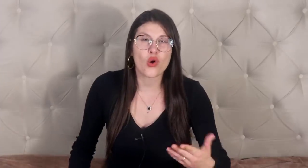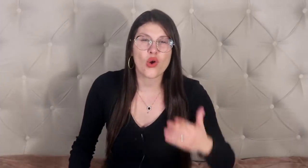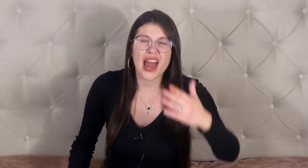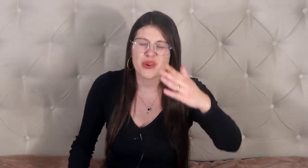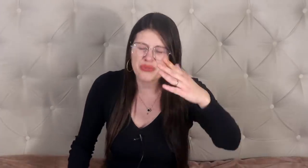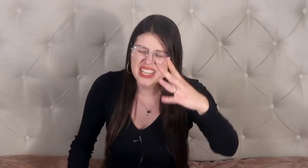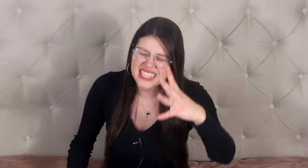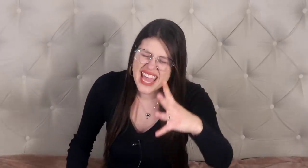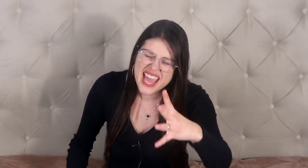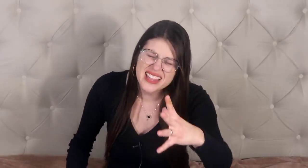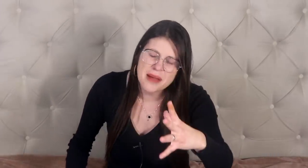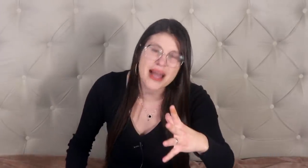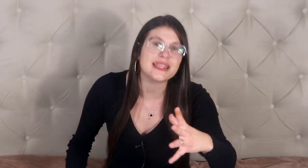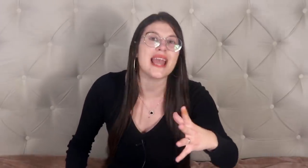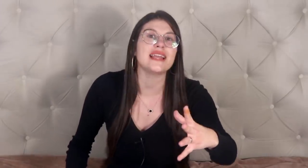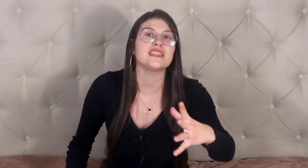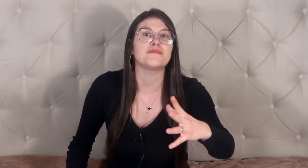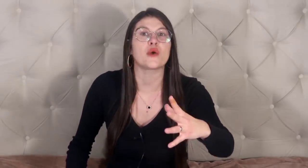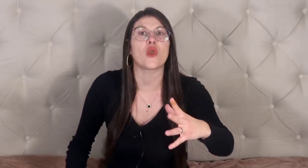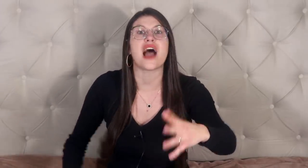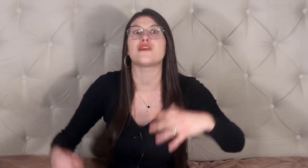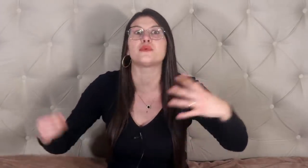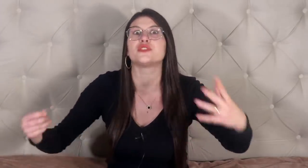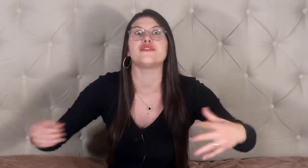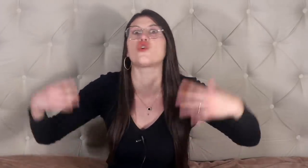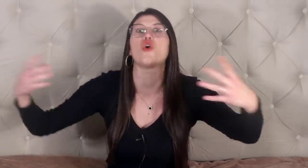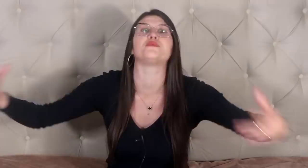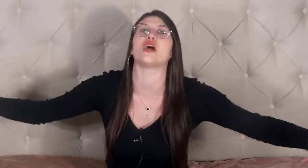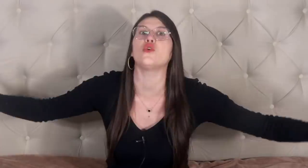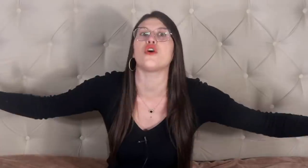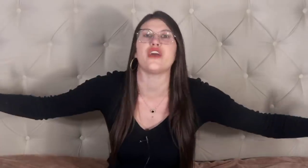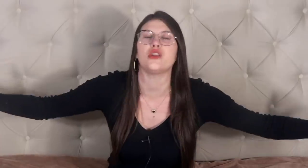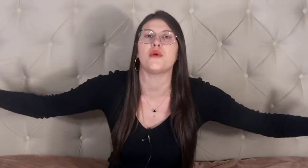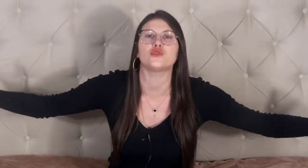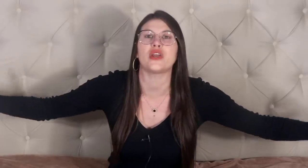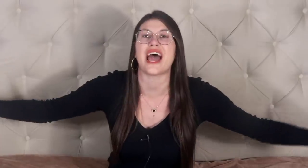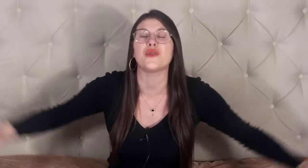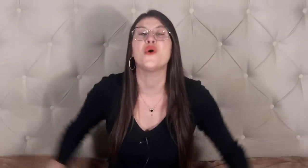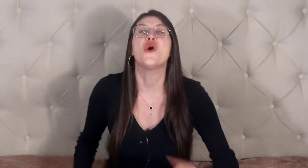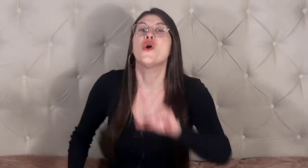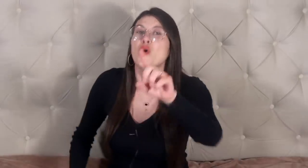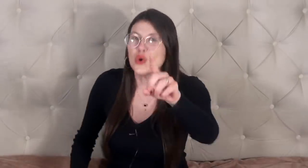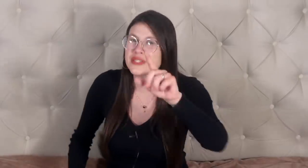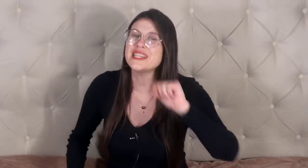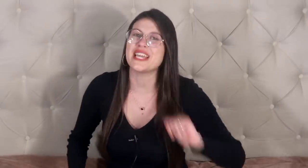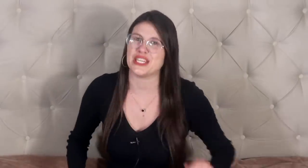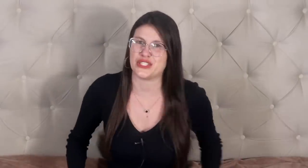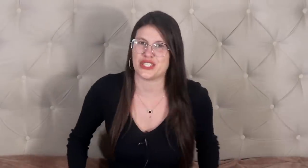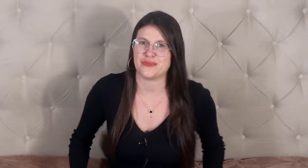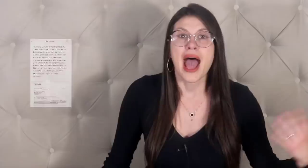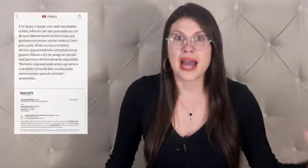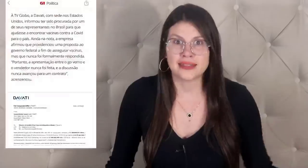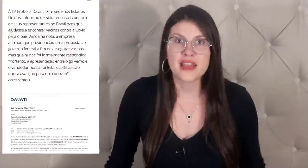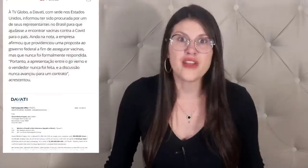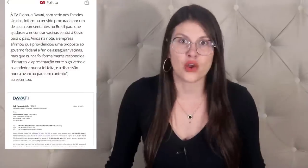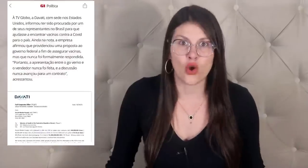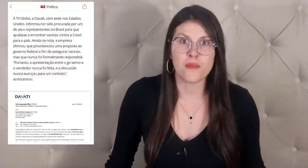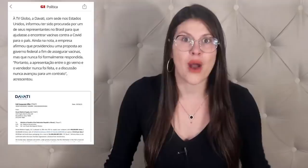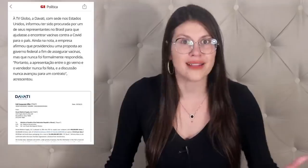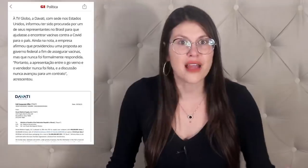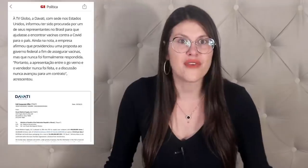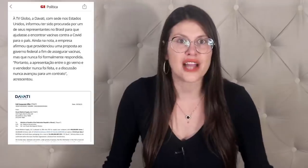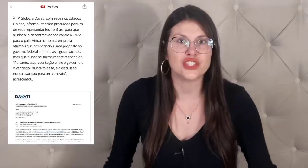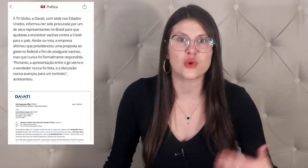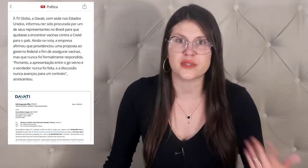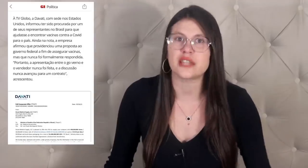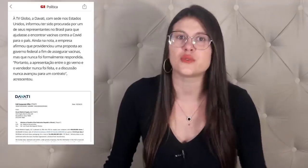G1 colocou lá no finzinho da matéria que especulava possível corrupção no governo Bolsonaro o seguinte, a TV Globo,